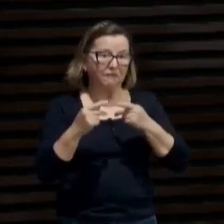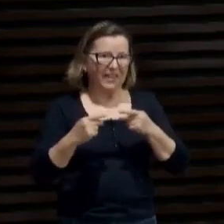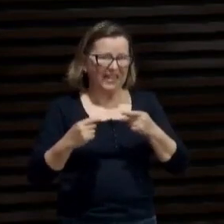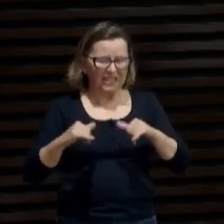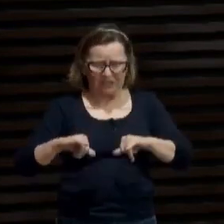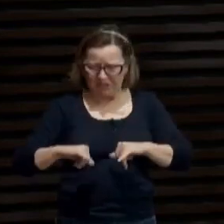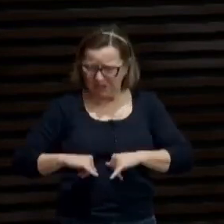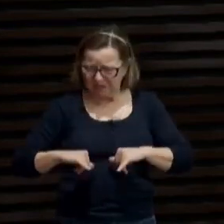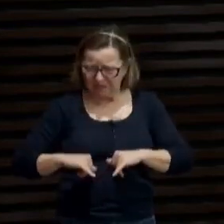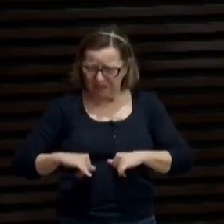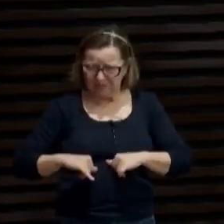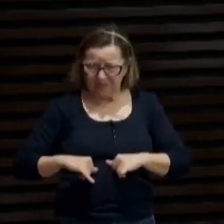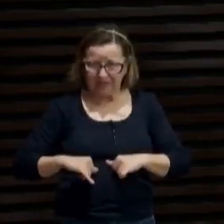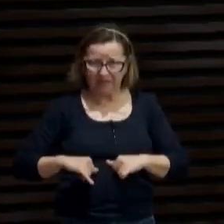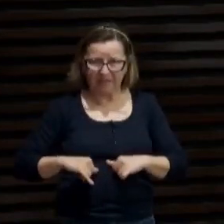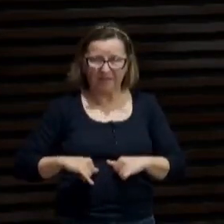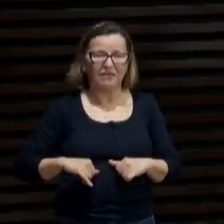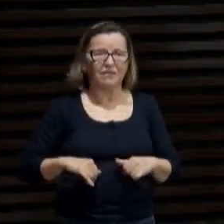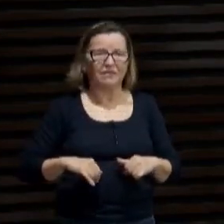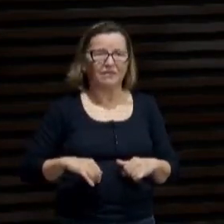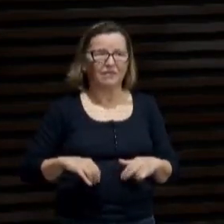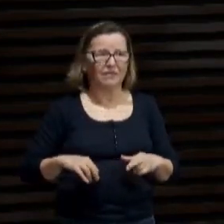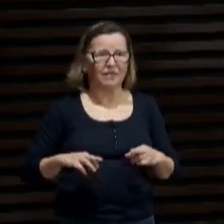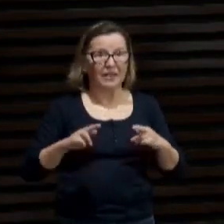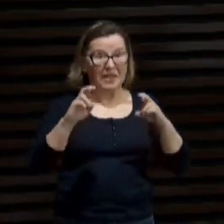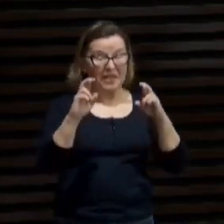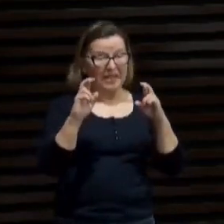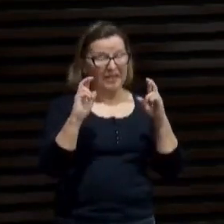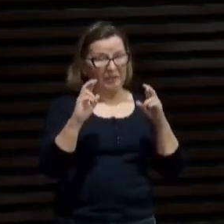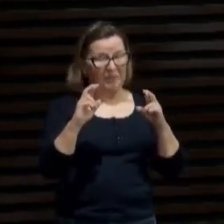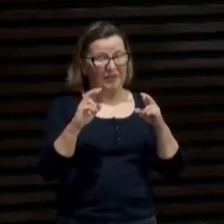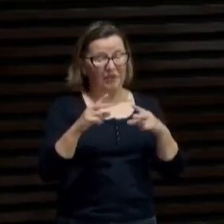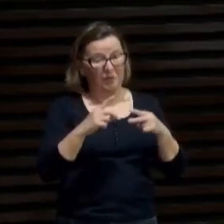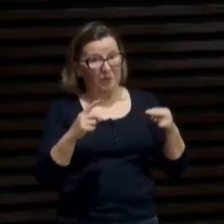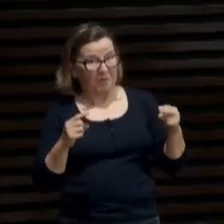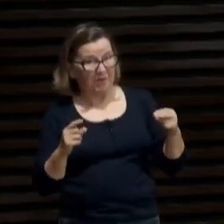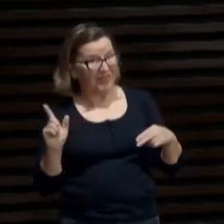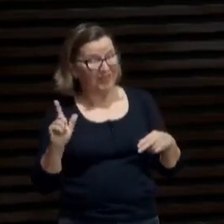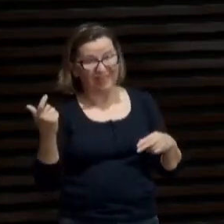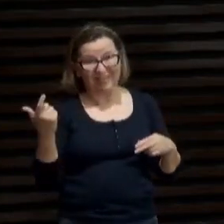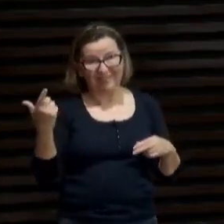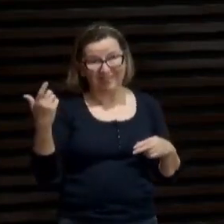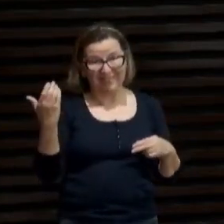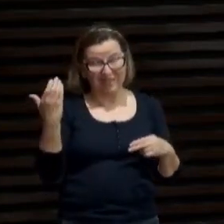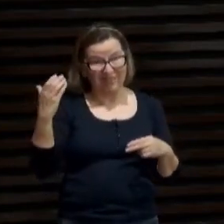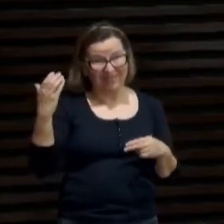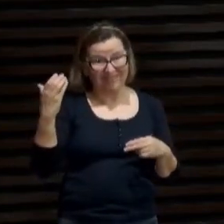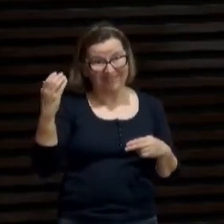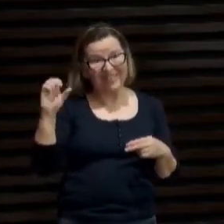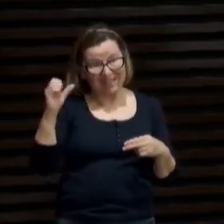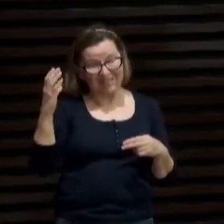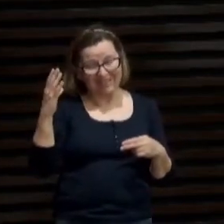perigoso aconteça, diante da qual o indivíduo se acha indefeso. A ansiedade é algo que envolve o coração e a mente.